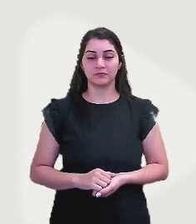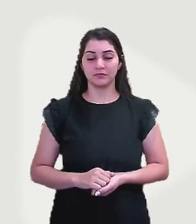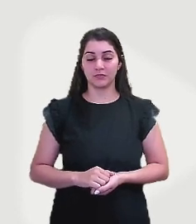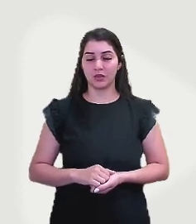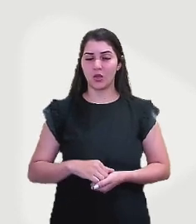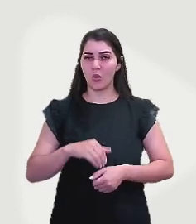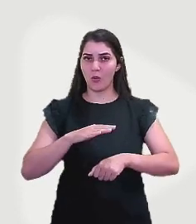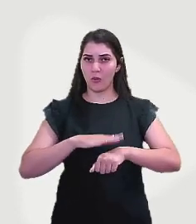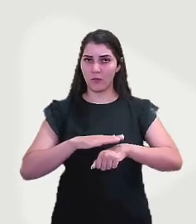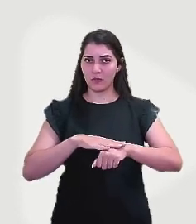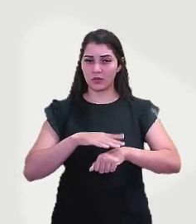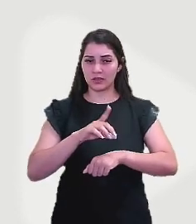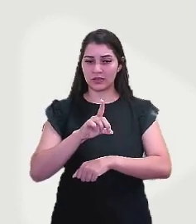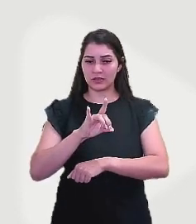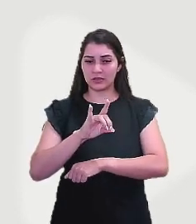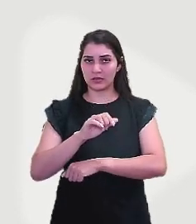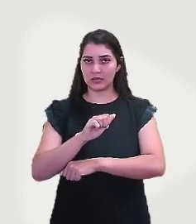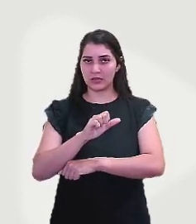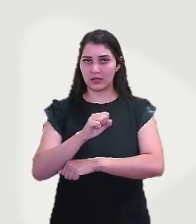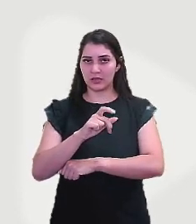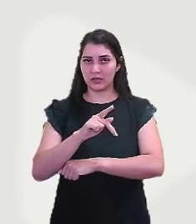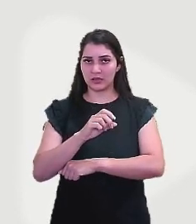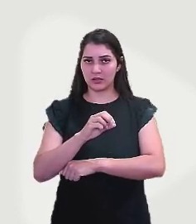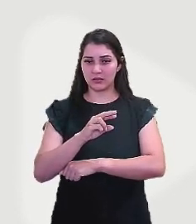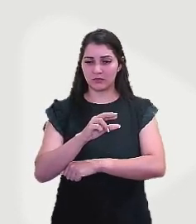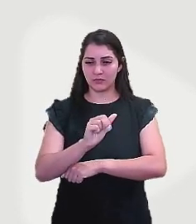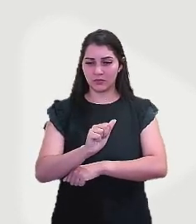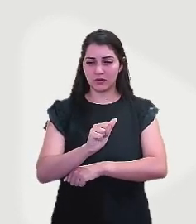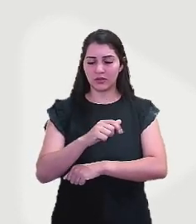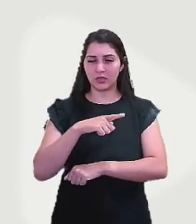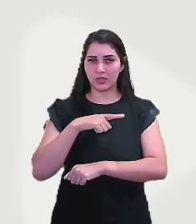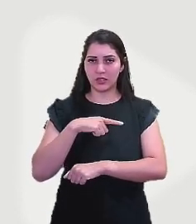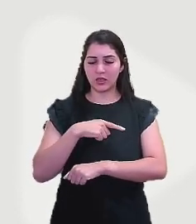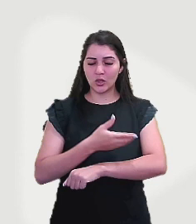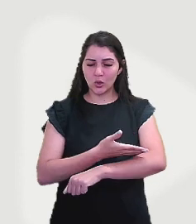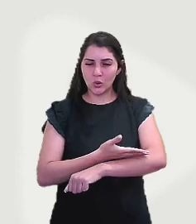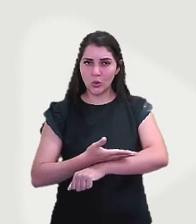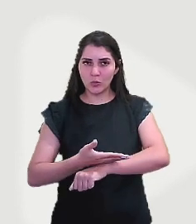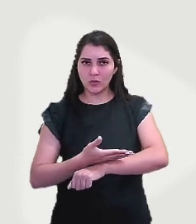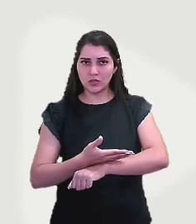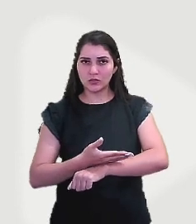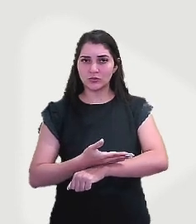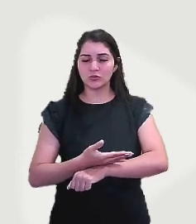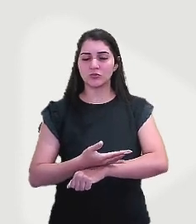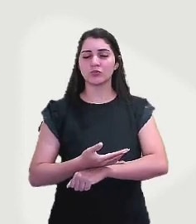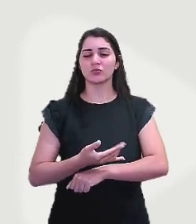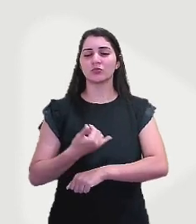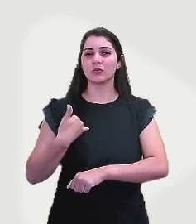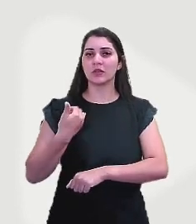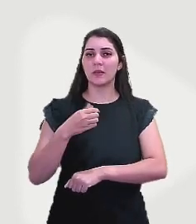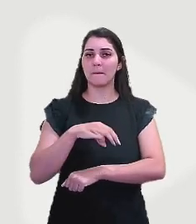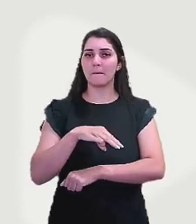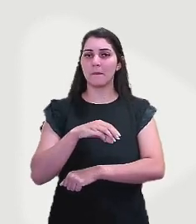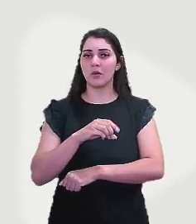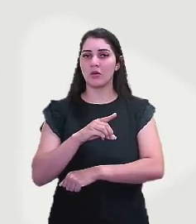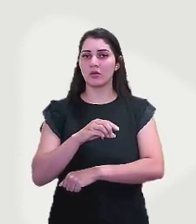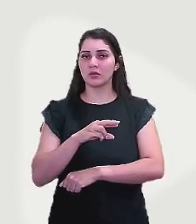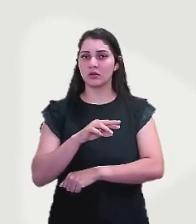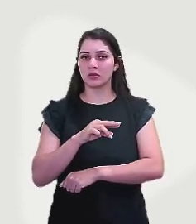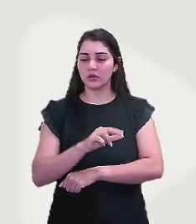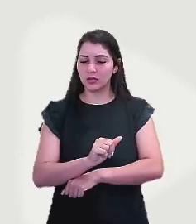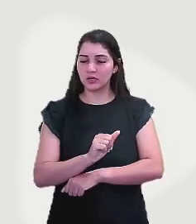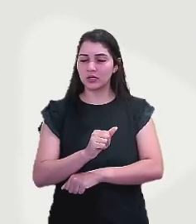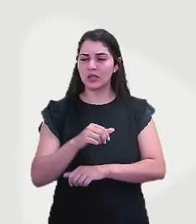O período da diáspora africana compreende o início da Idade Moderna e o final do século